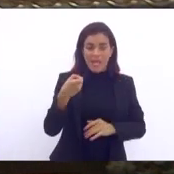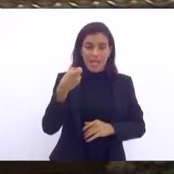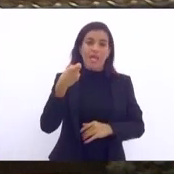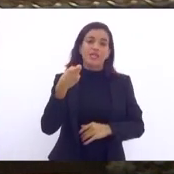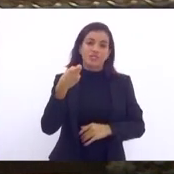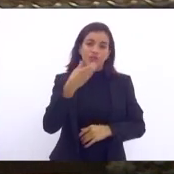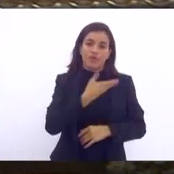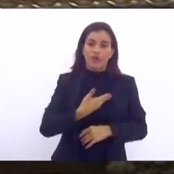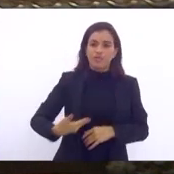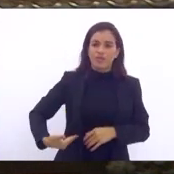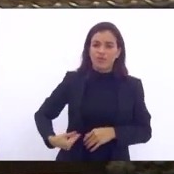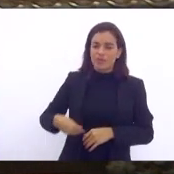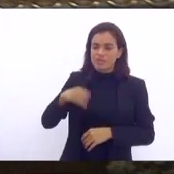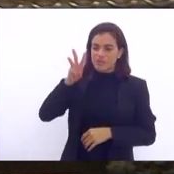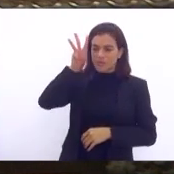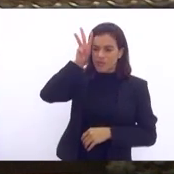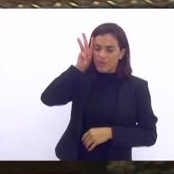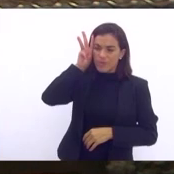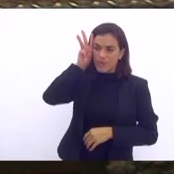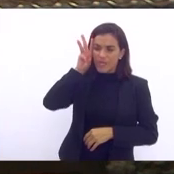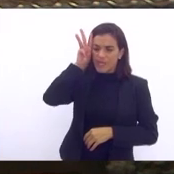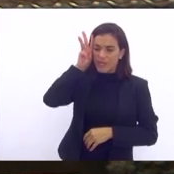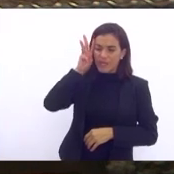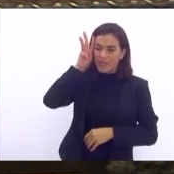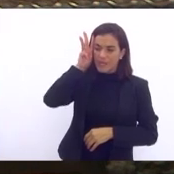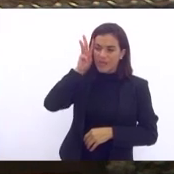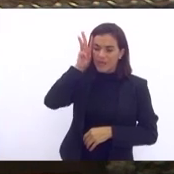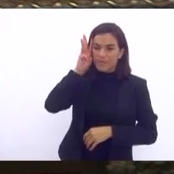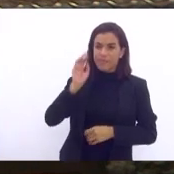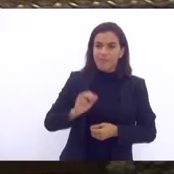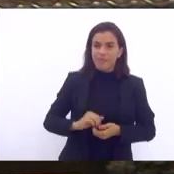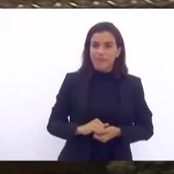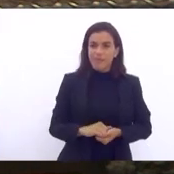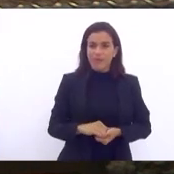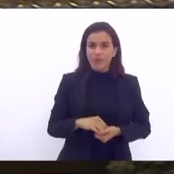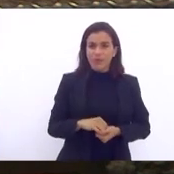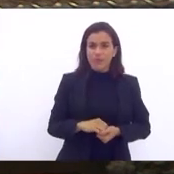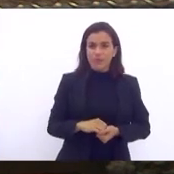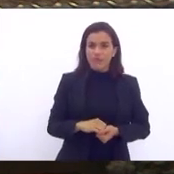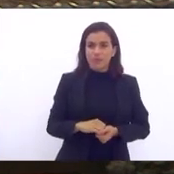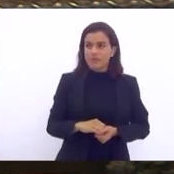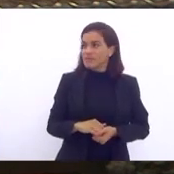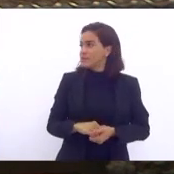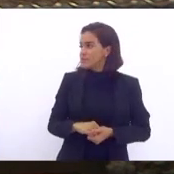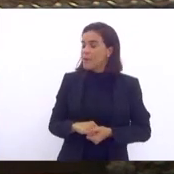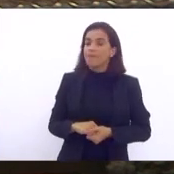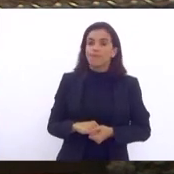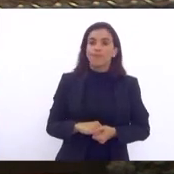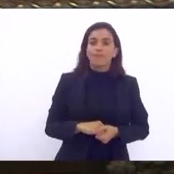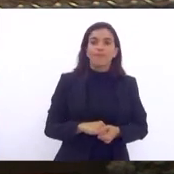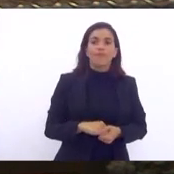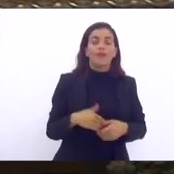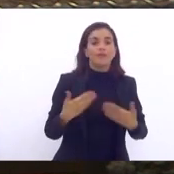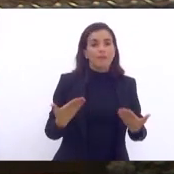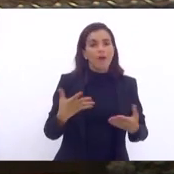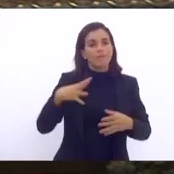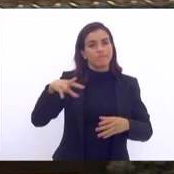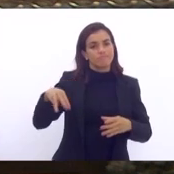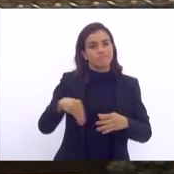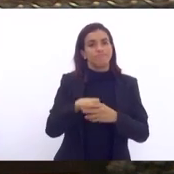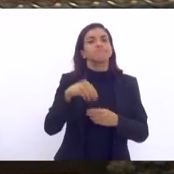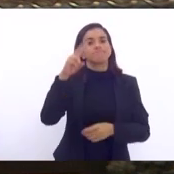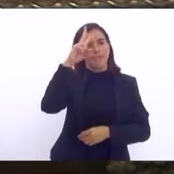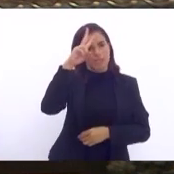mim, já é gigantesco fazer parte da história desse parlamento, num momento